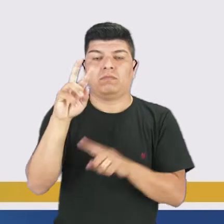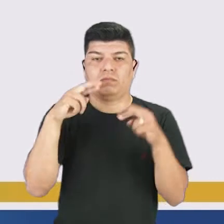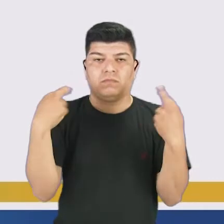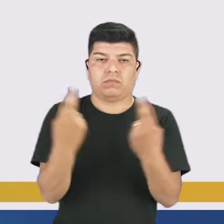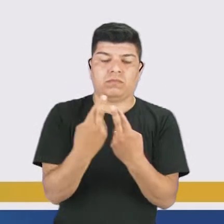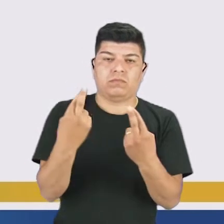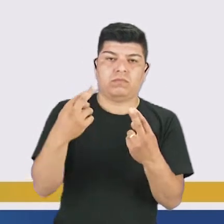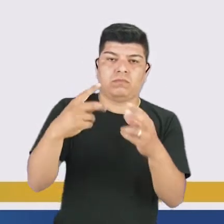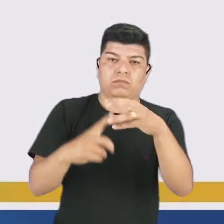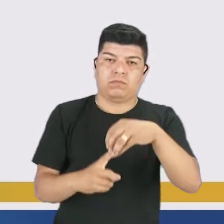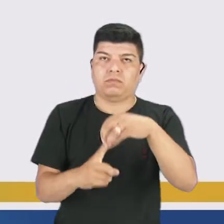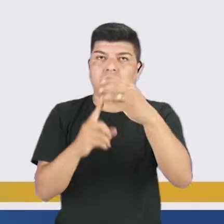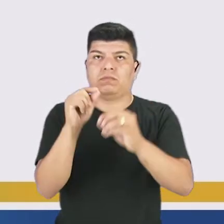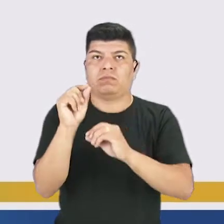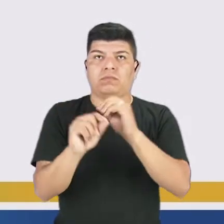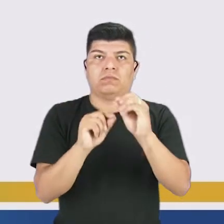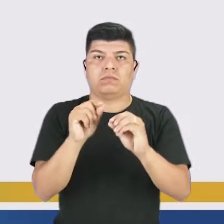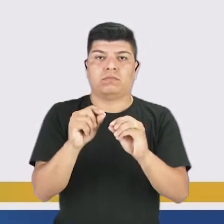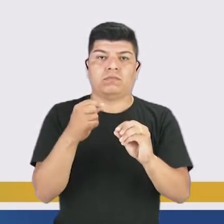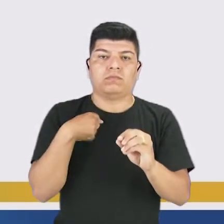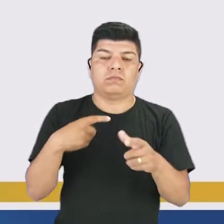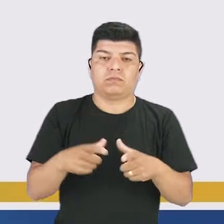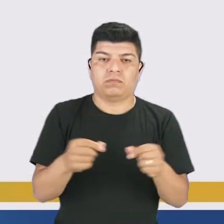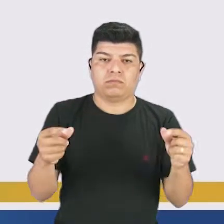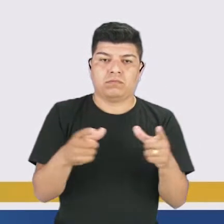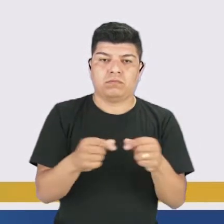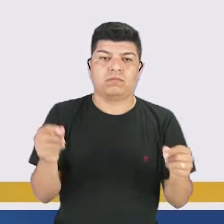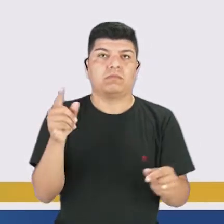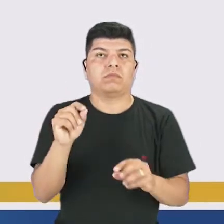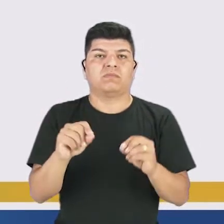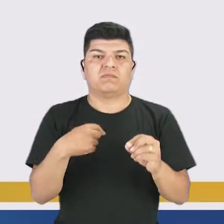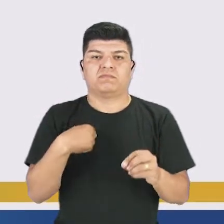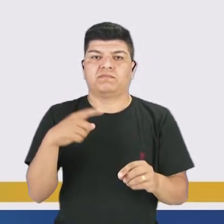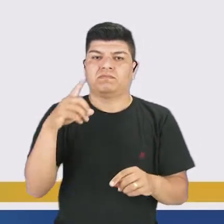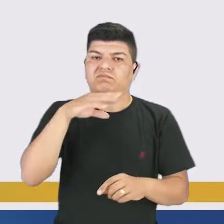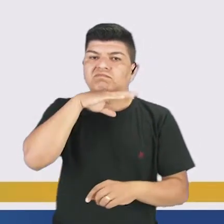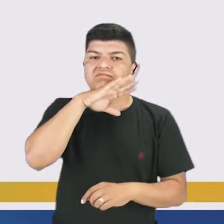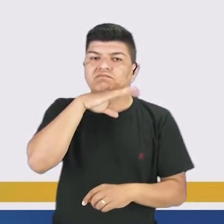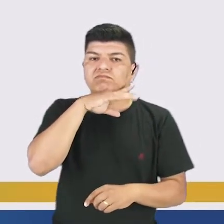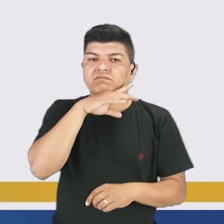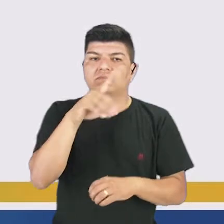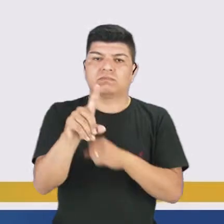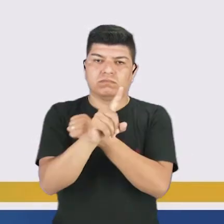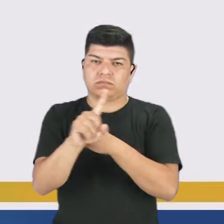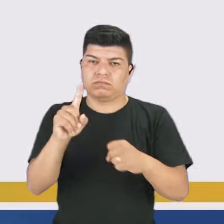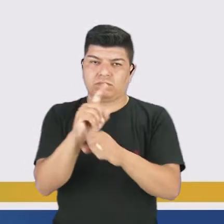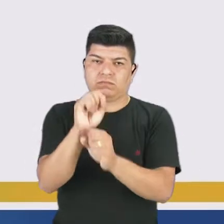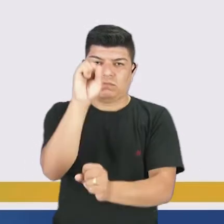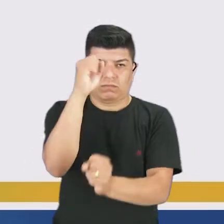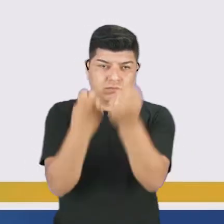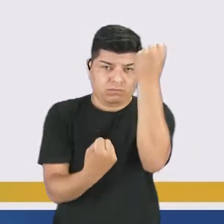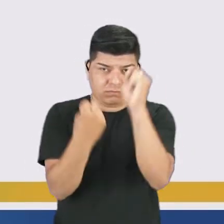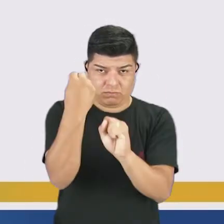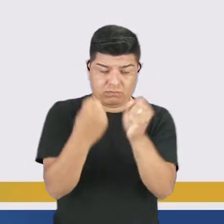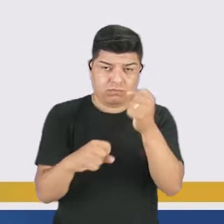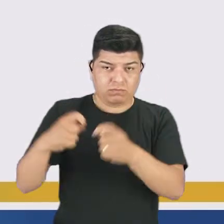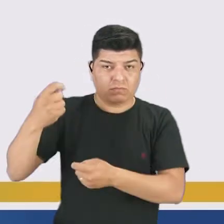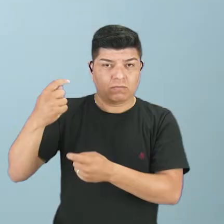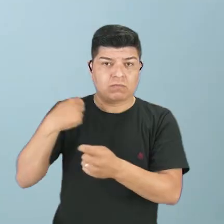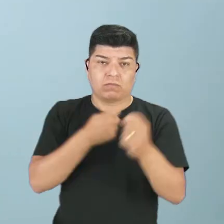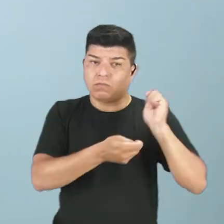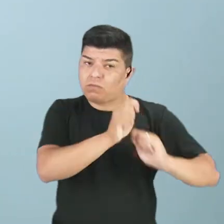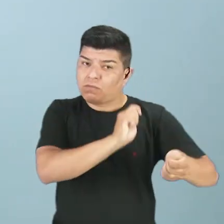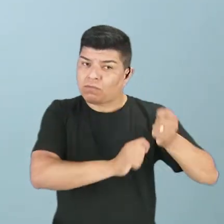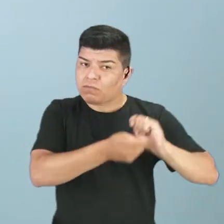Itália, Alemanha e Japão, se encontravam em péssimas situações socioeconômicas. É bom você marcar esse ponto